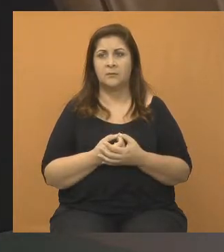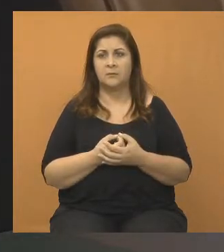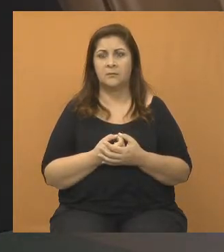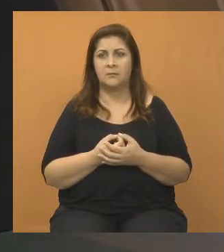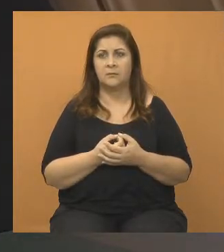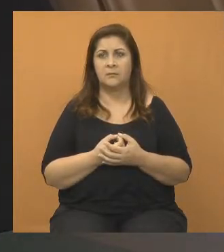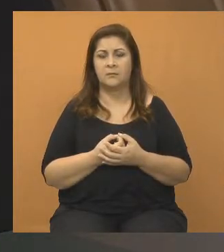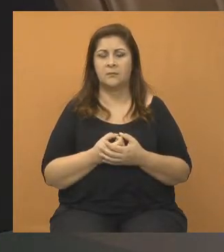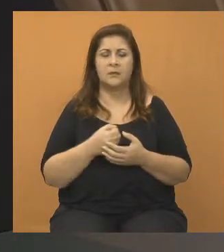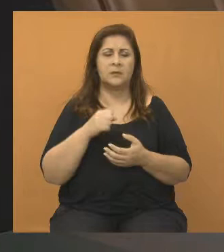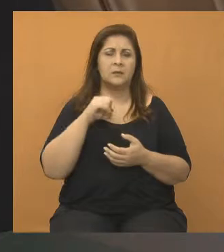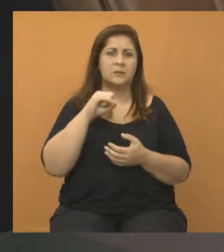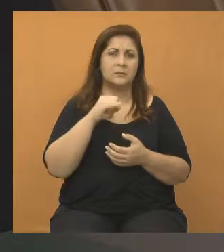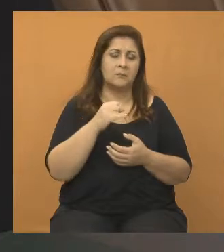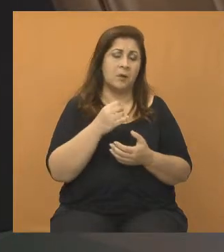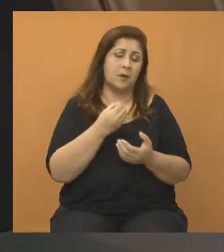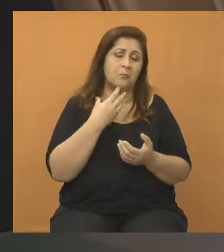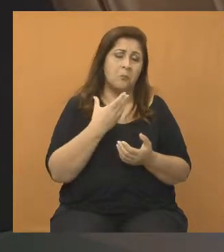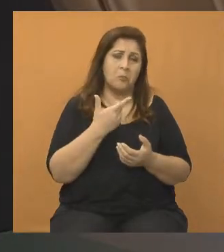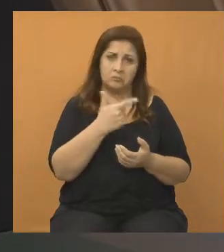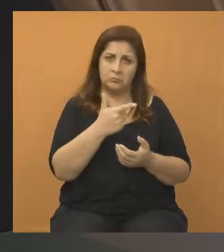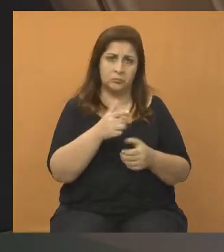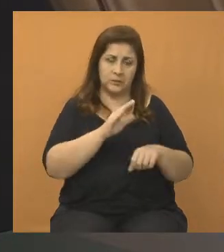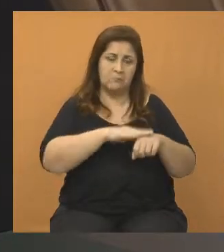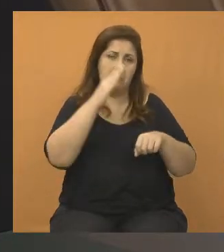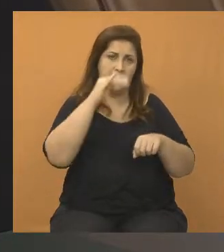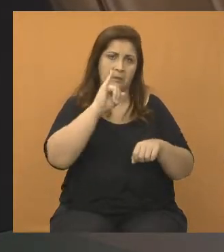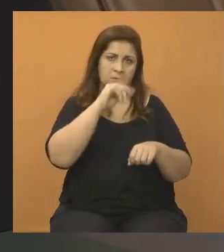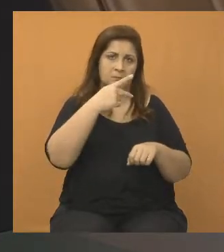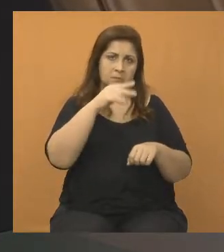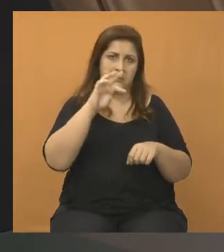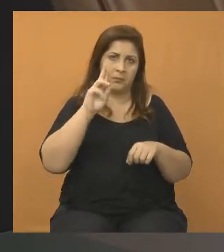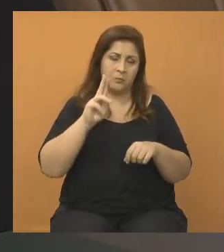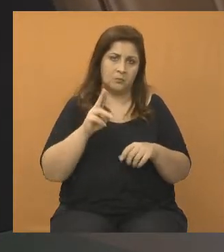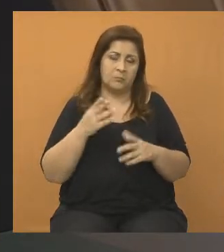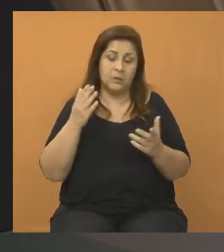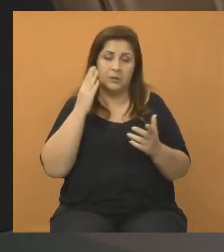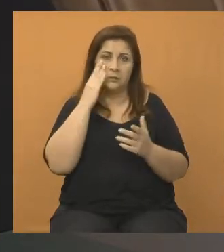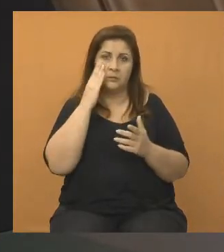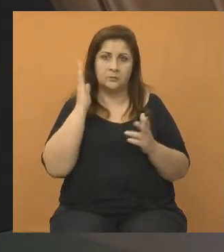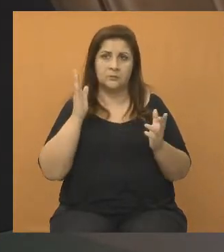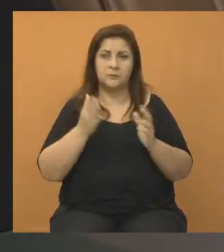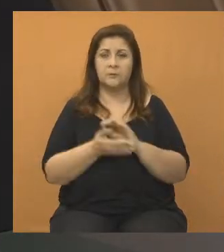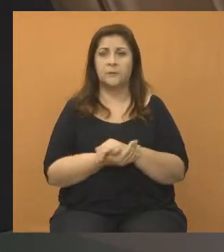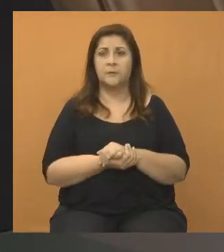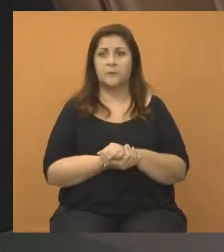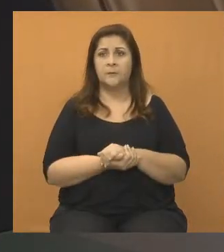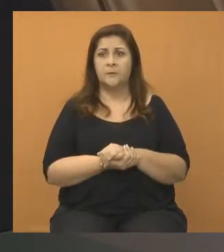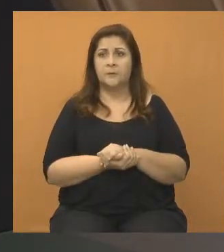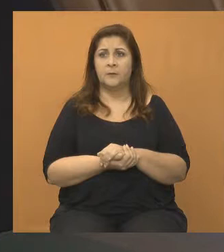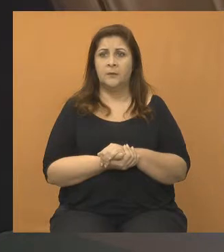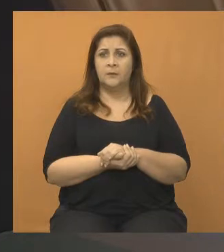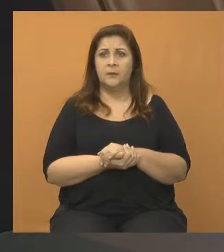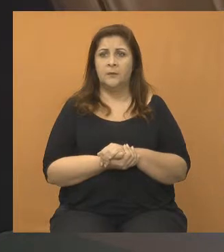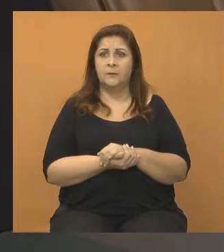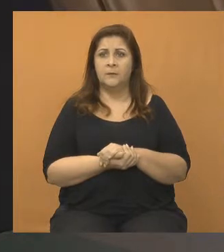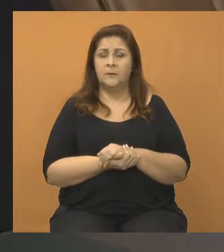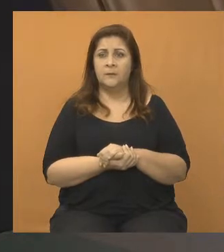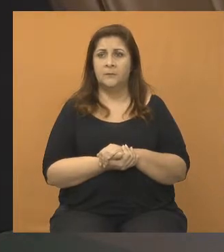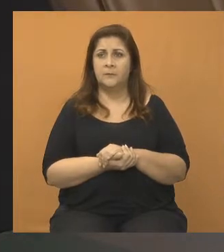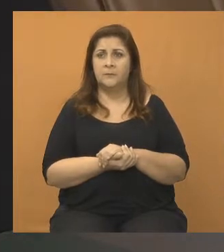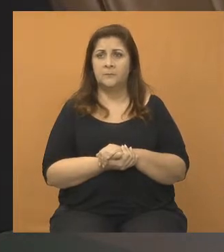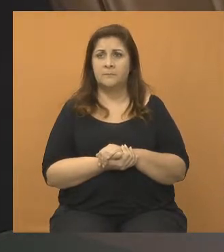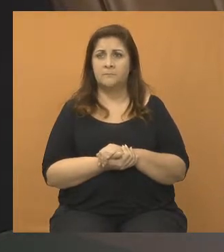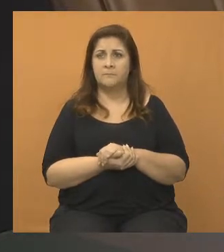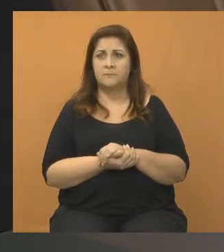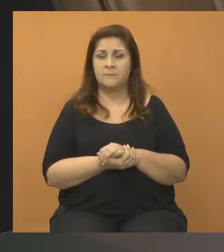sem o aumento, claro, muito bom, que vai cobrar dos munícipes, e eu sei também que é só uma diretriz, né? De repente, não, sei lá, se não